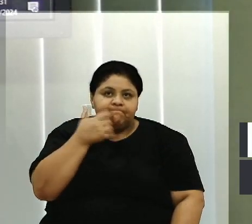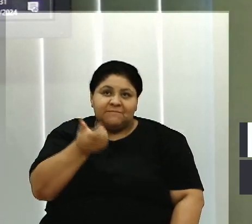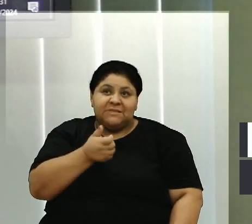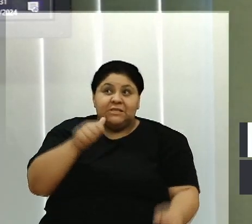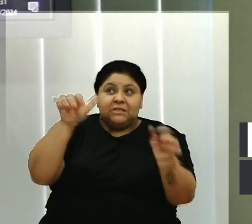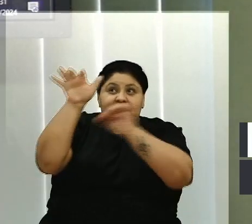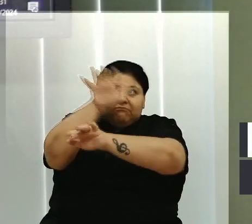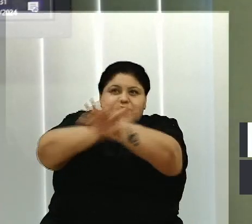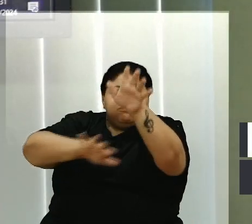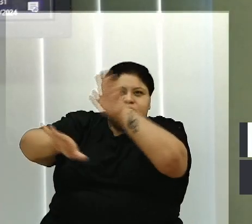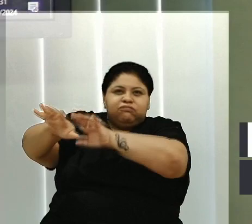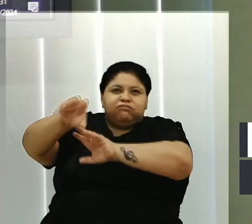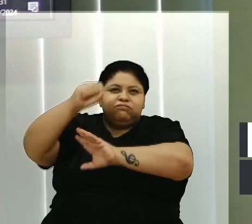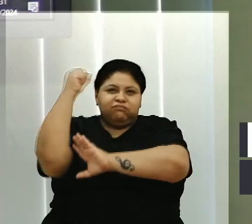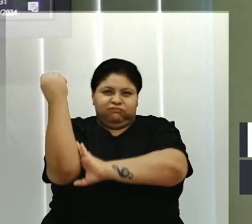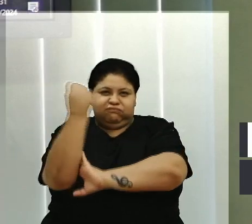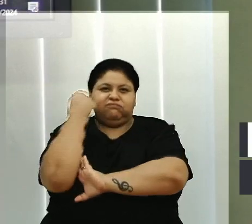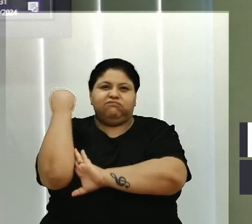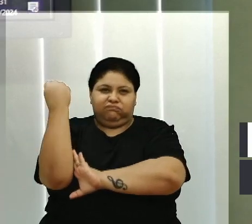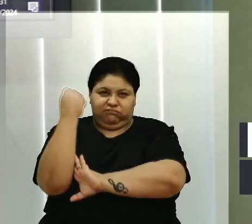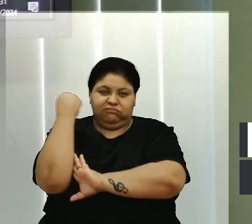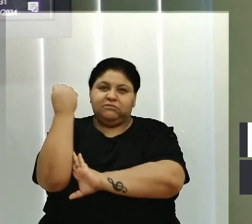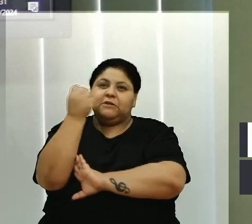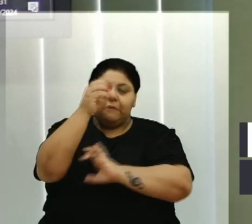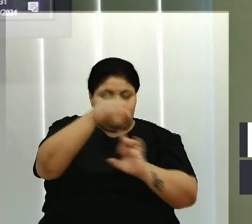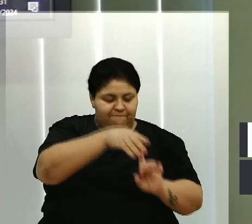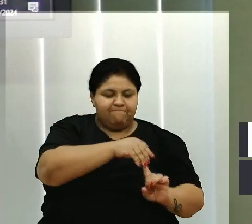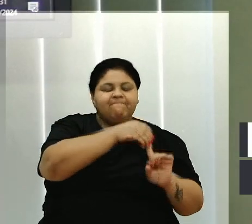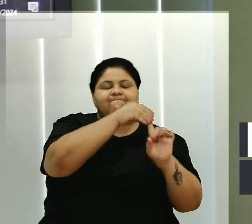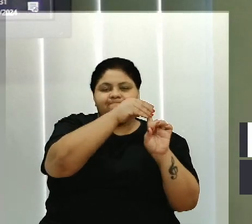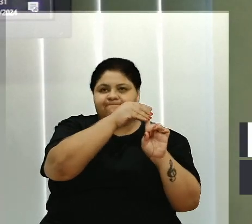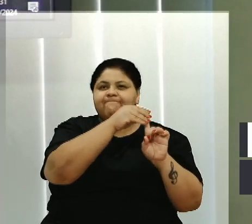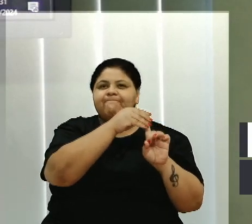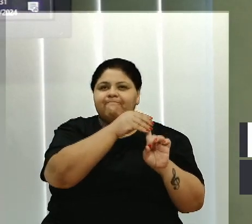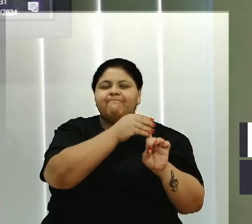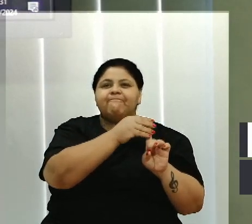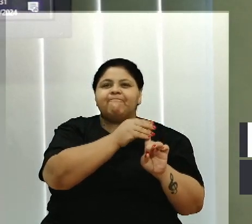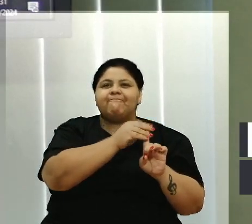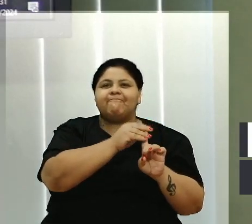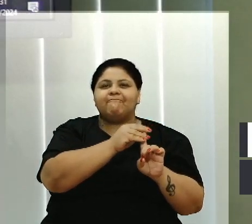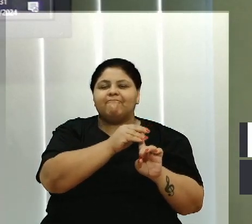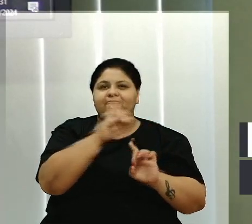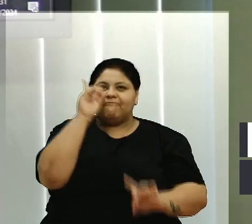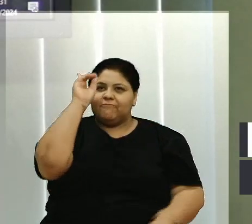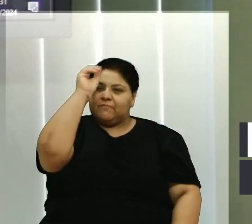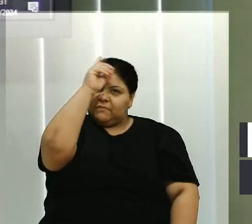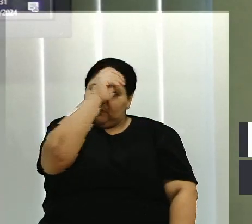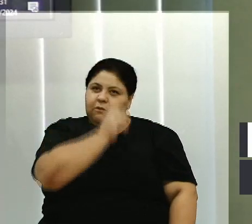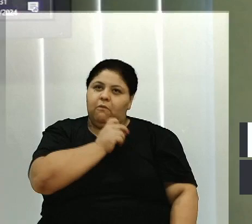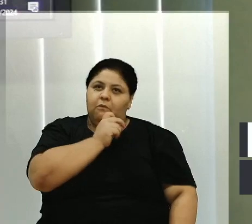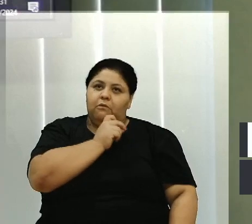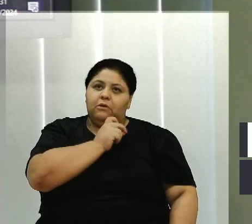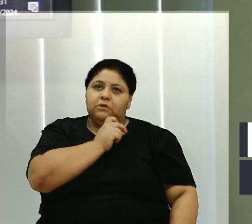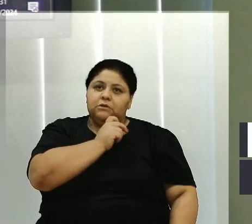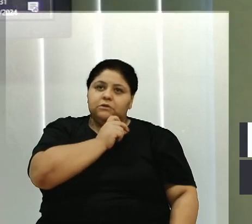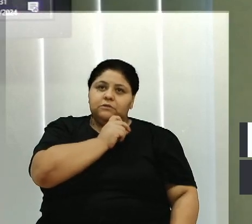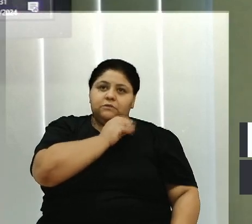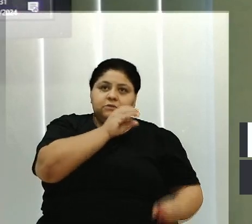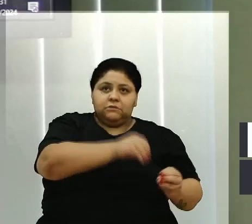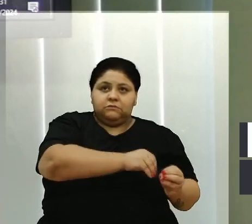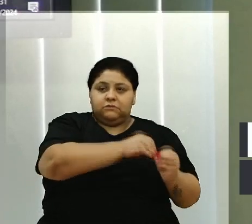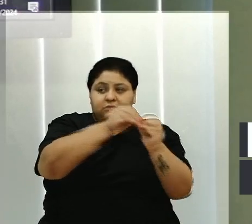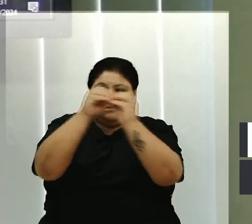catástrofes que aconteceram, climáticas principalmente, que a dificuldade do deslocamento